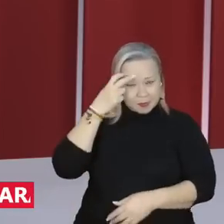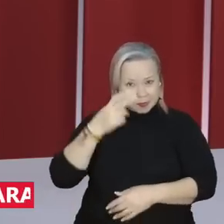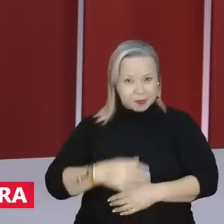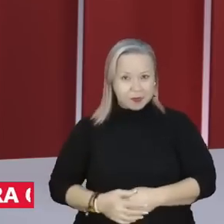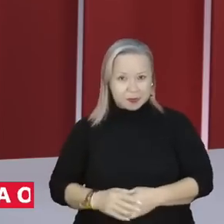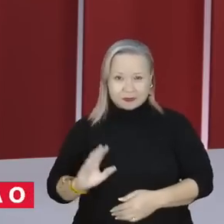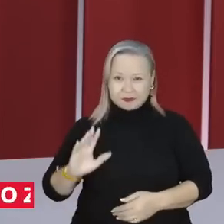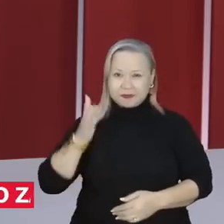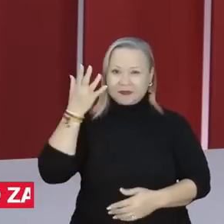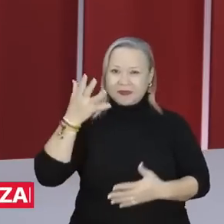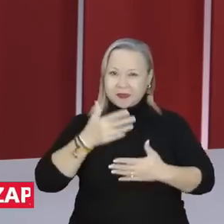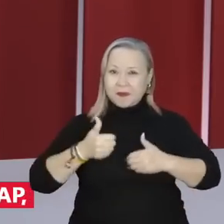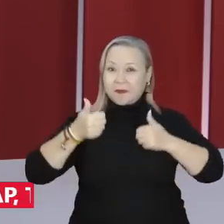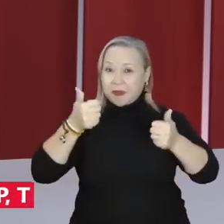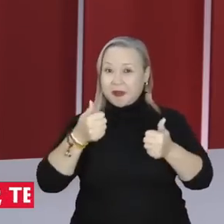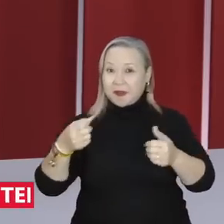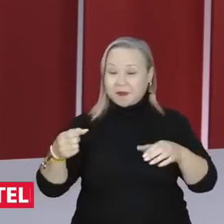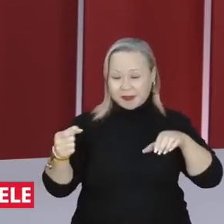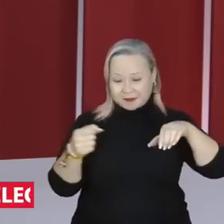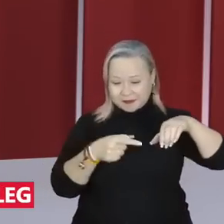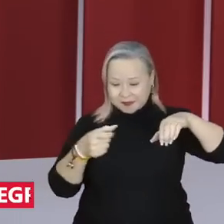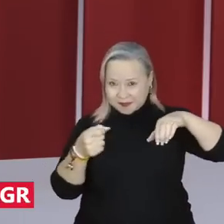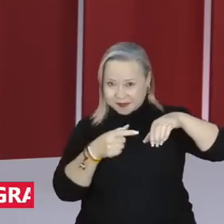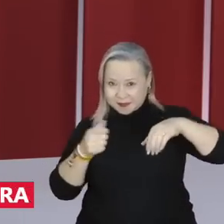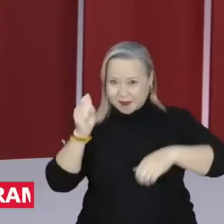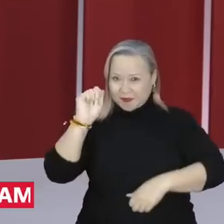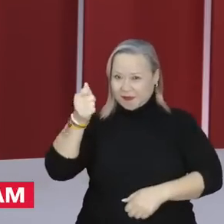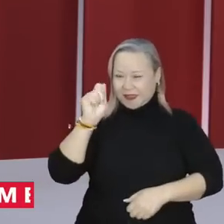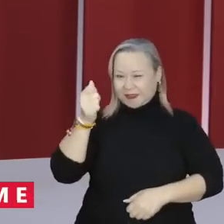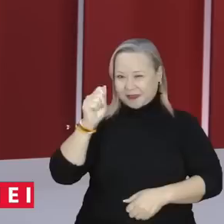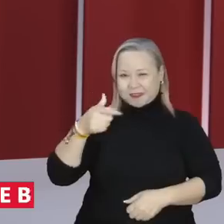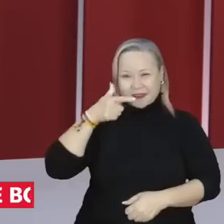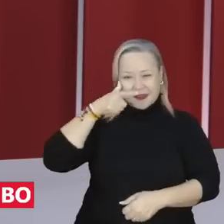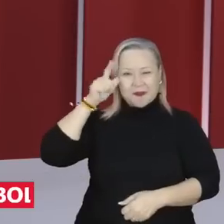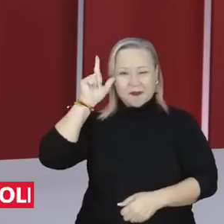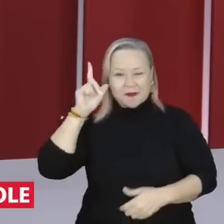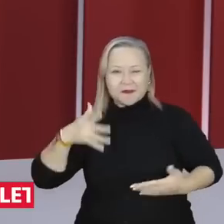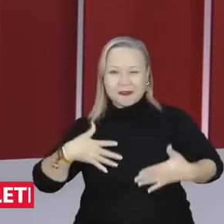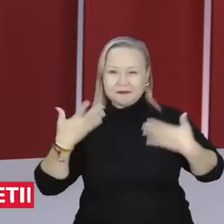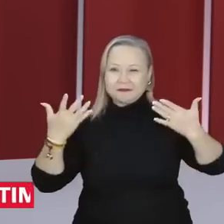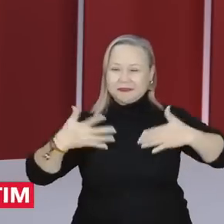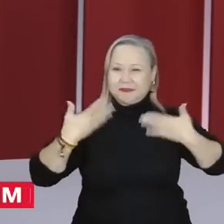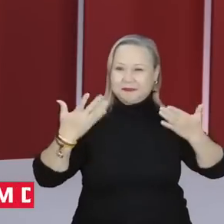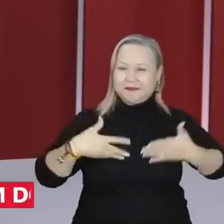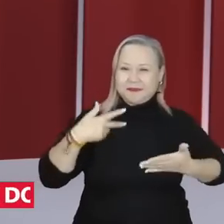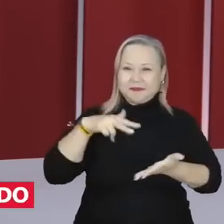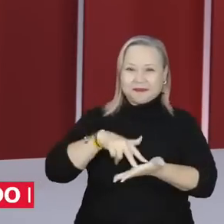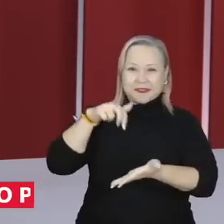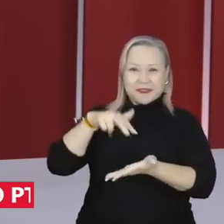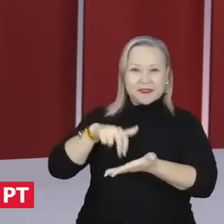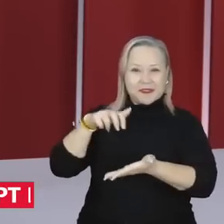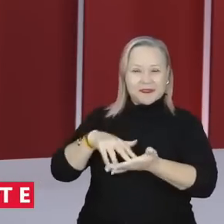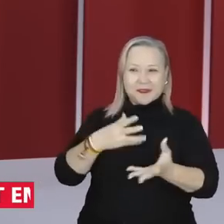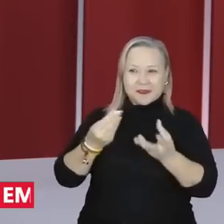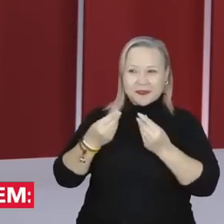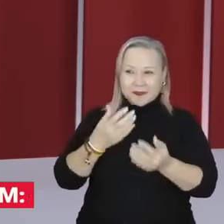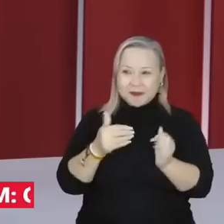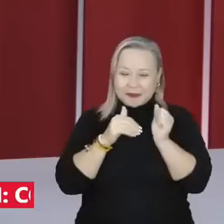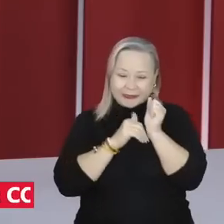Melhor que os gols da Argentina ontem, quando vibrei muito. Vocês viram, né? Eu fiquei